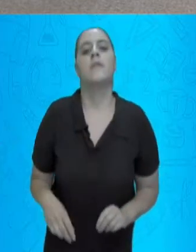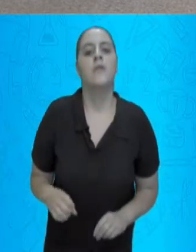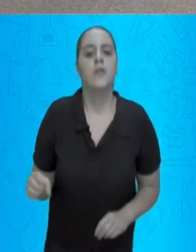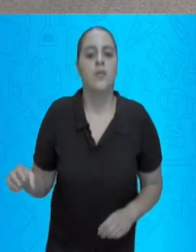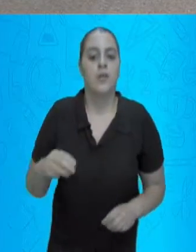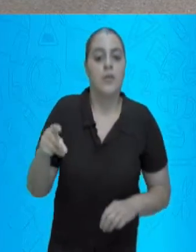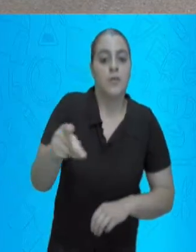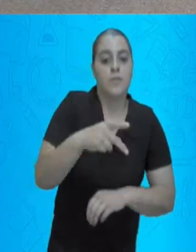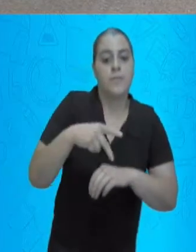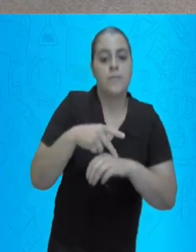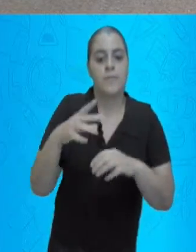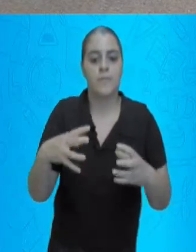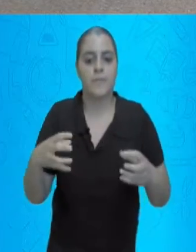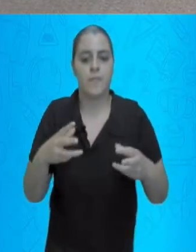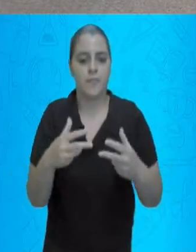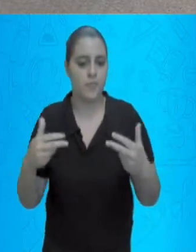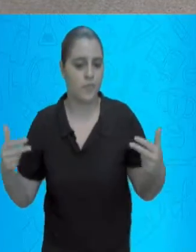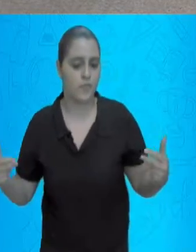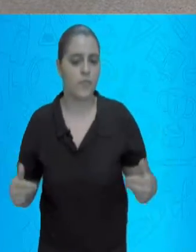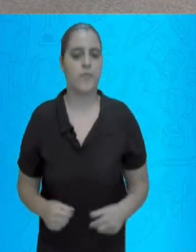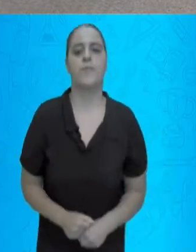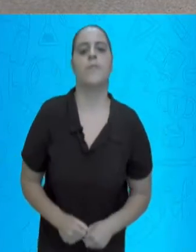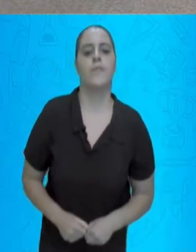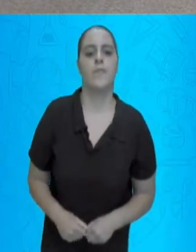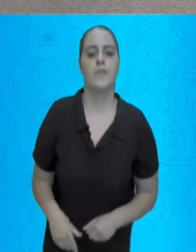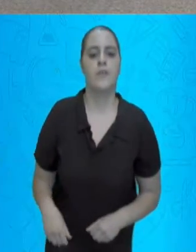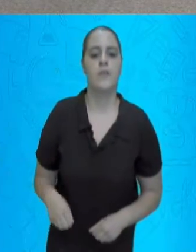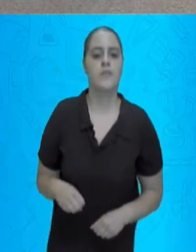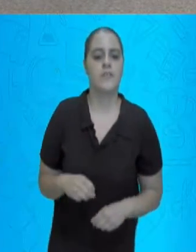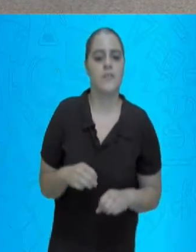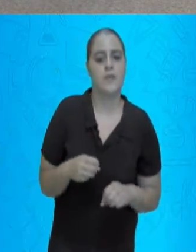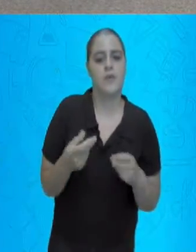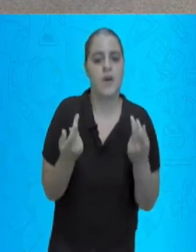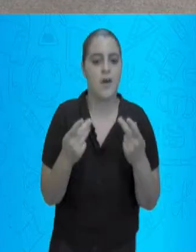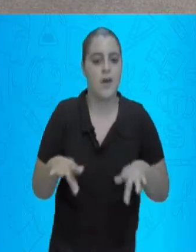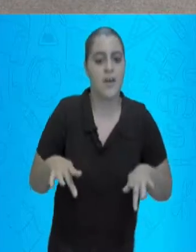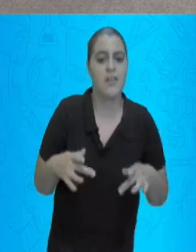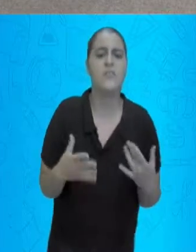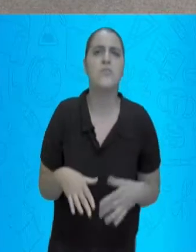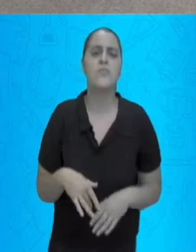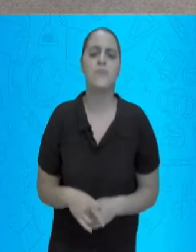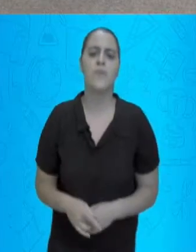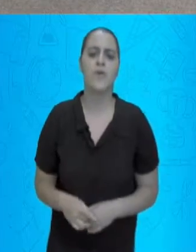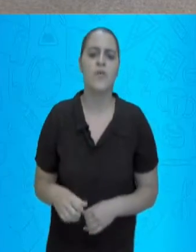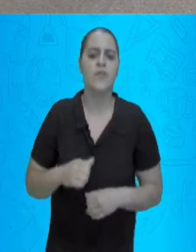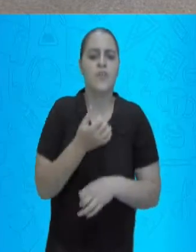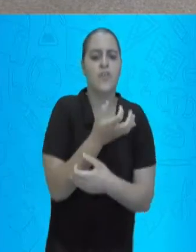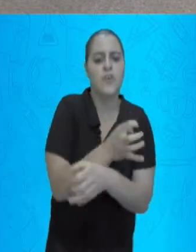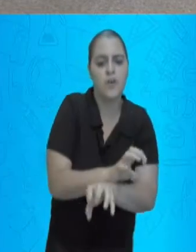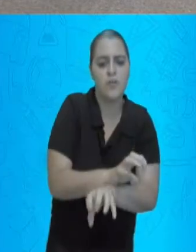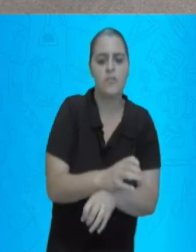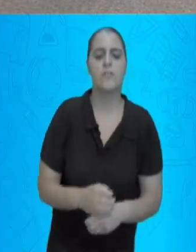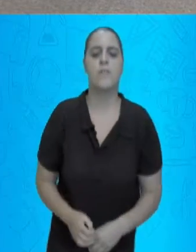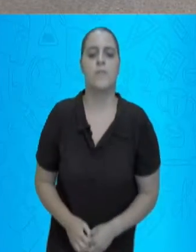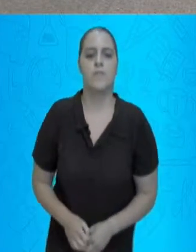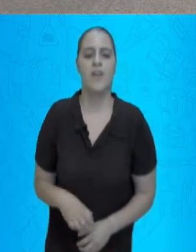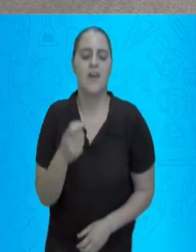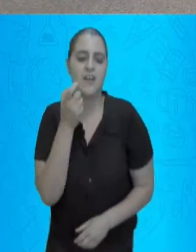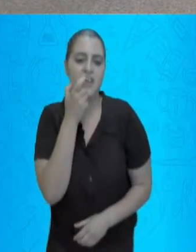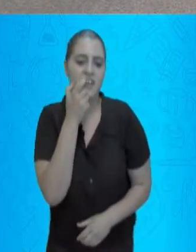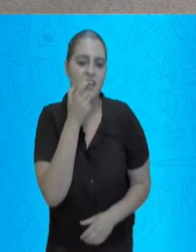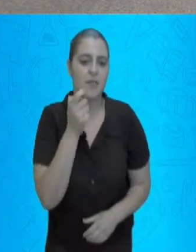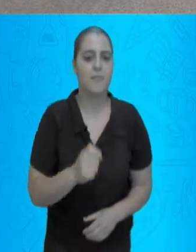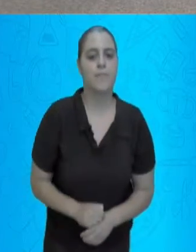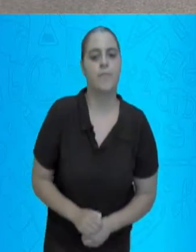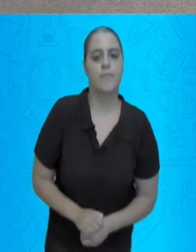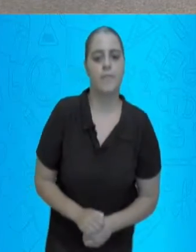nós temos um conceito. Fósseis são restos de quê? Ossos,